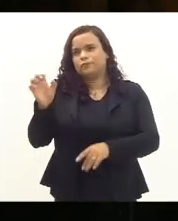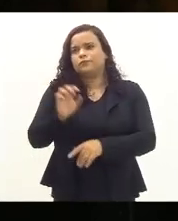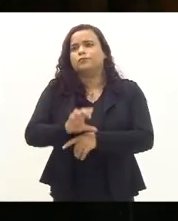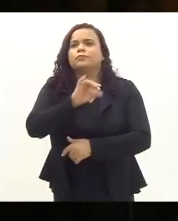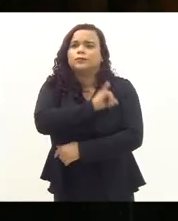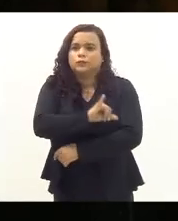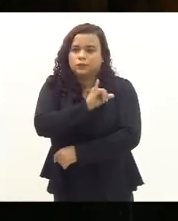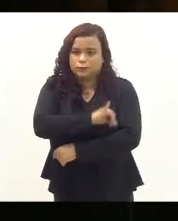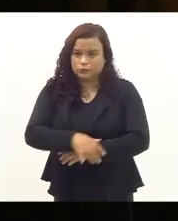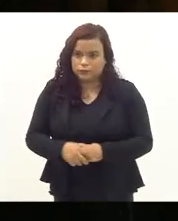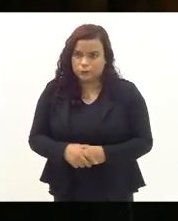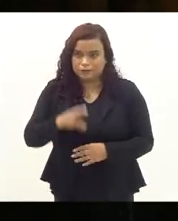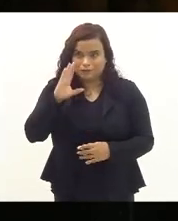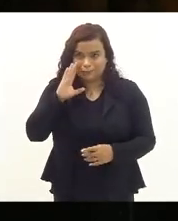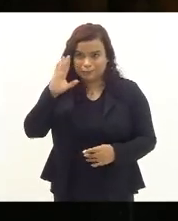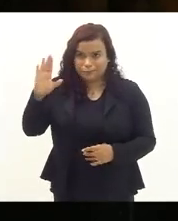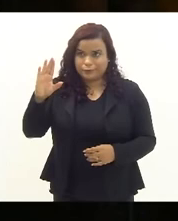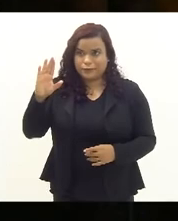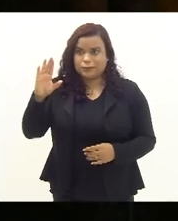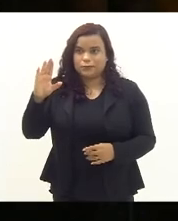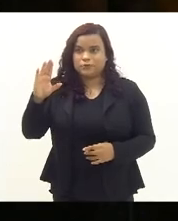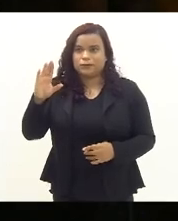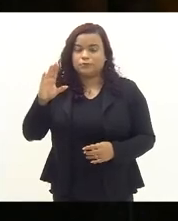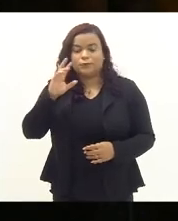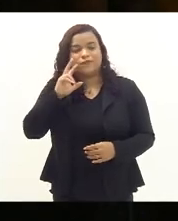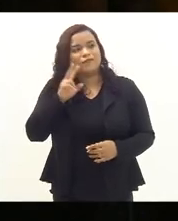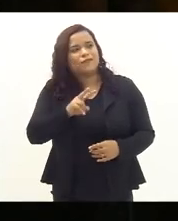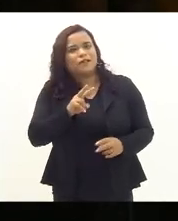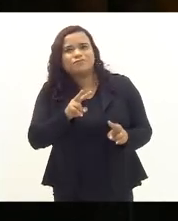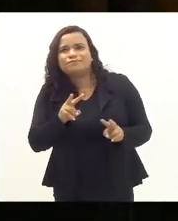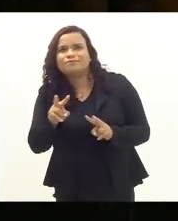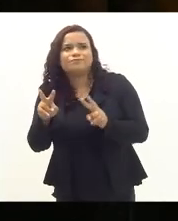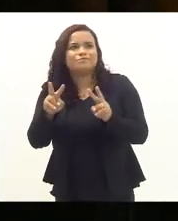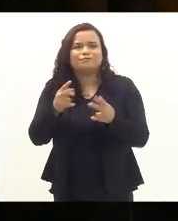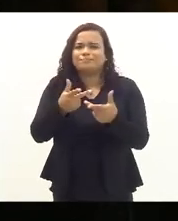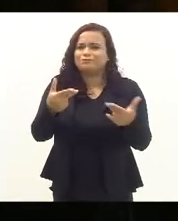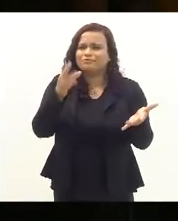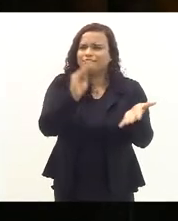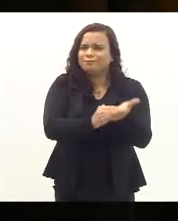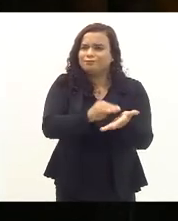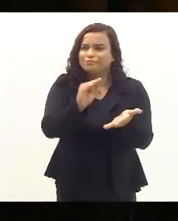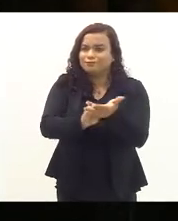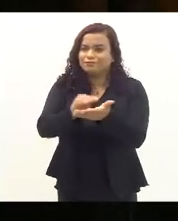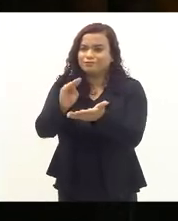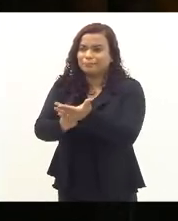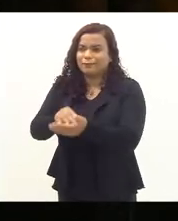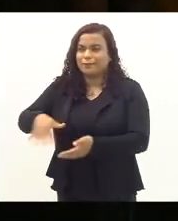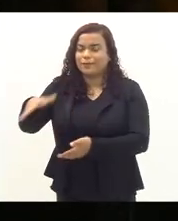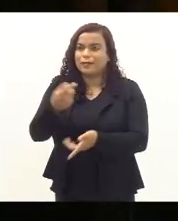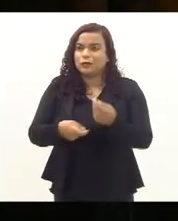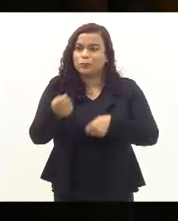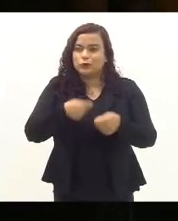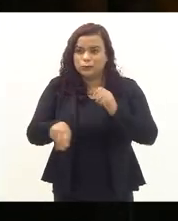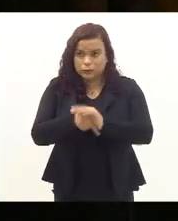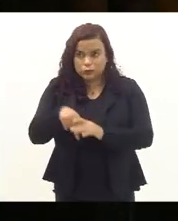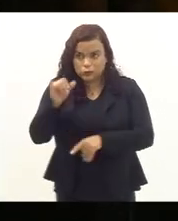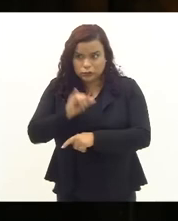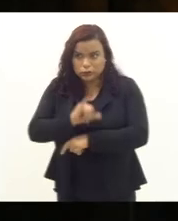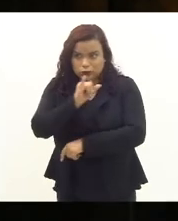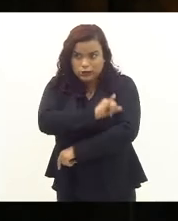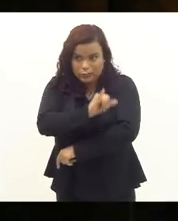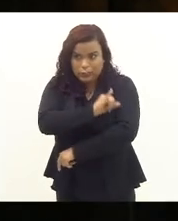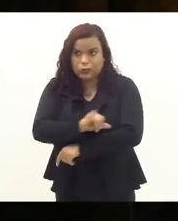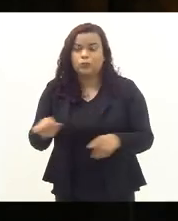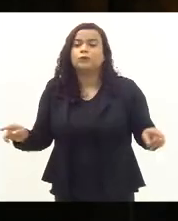de Janeiro em especial diante da situação precária na economia do estado e